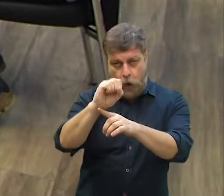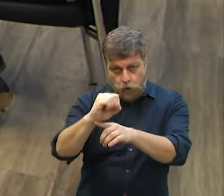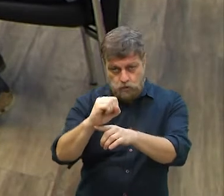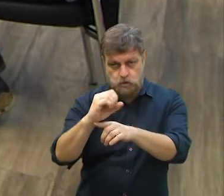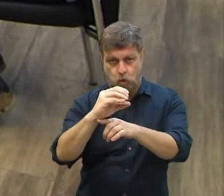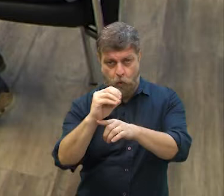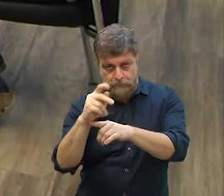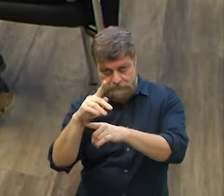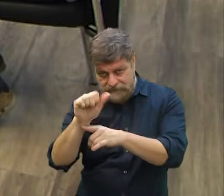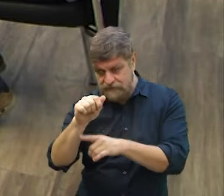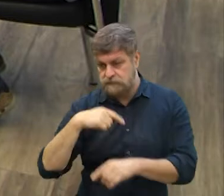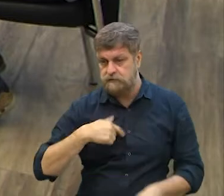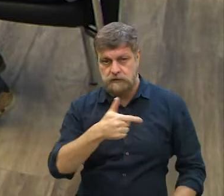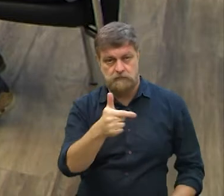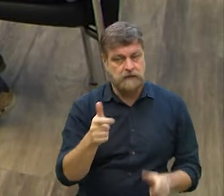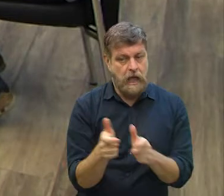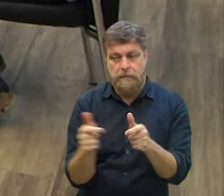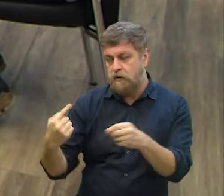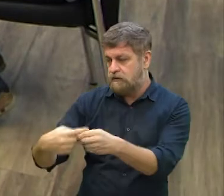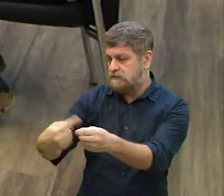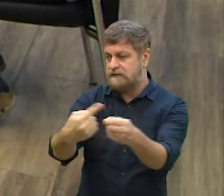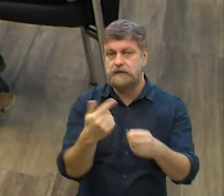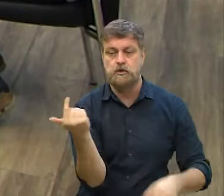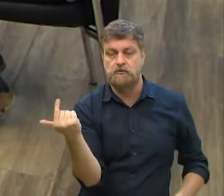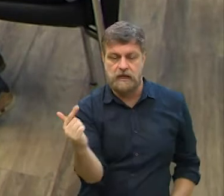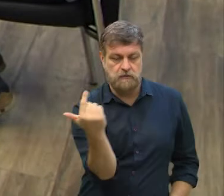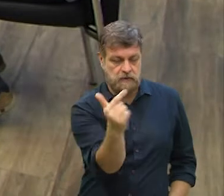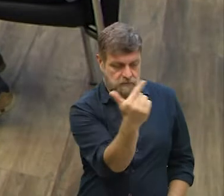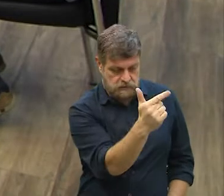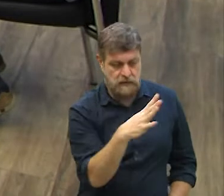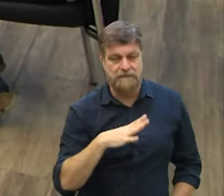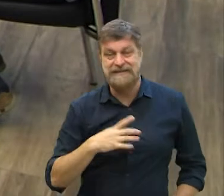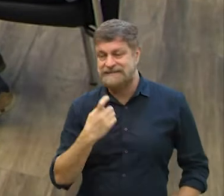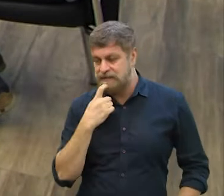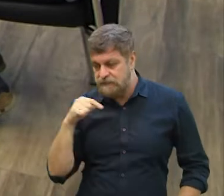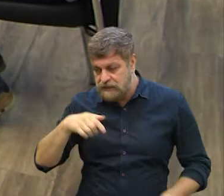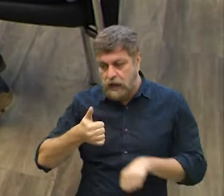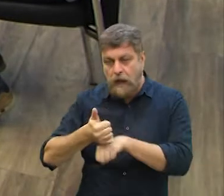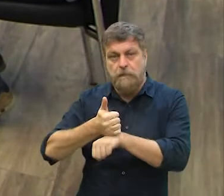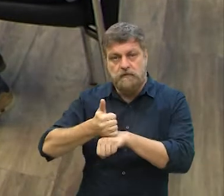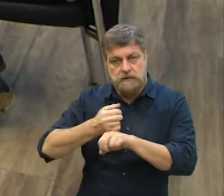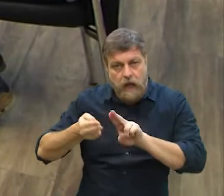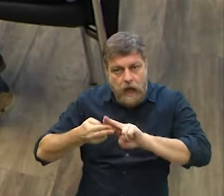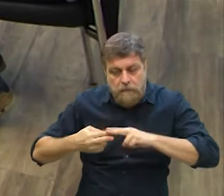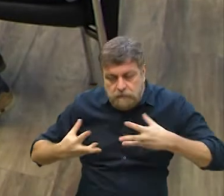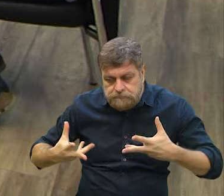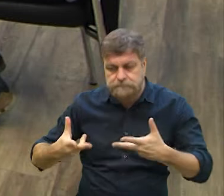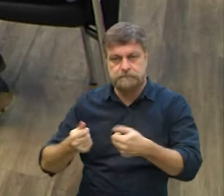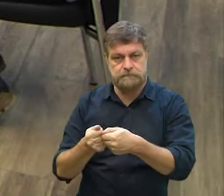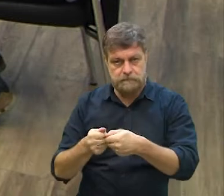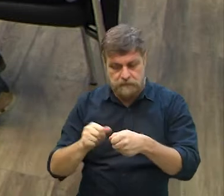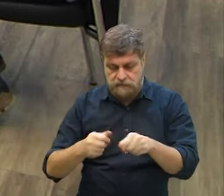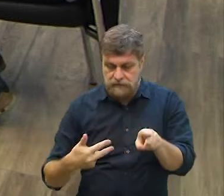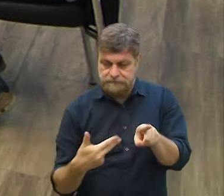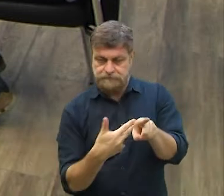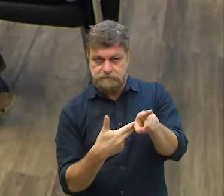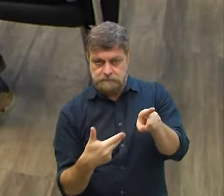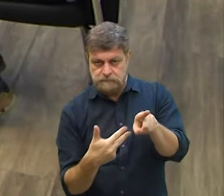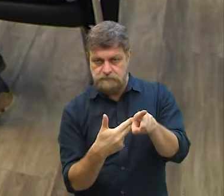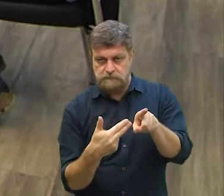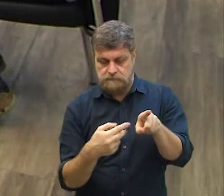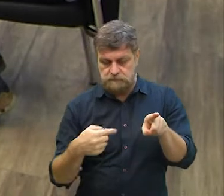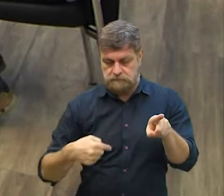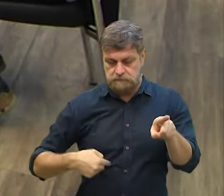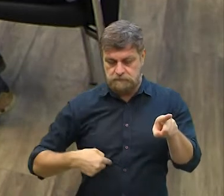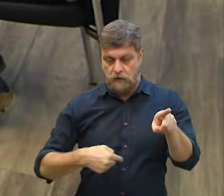uma coisa de ponta, que nós não temos na maioria dos lugares do Brasil. Profissionais capacitados para fazer cirurgia laparoscópica de próstata,